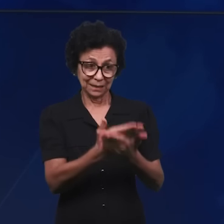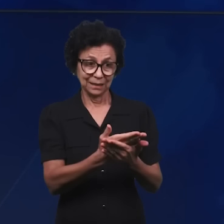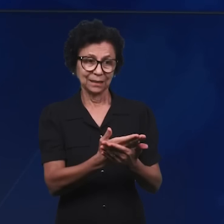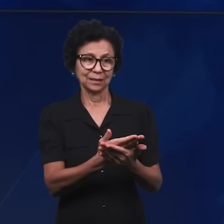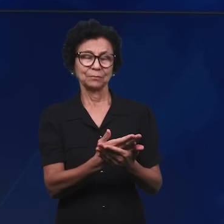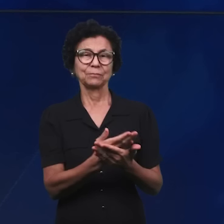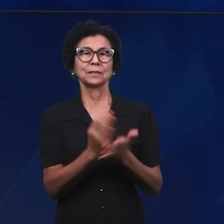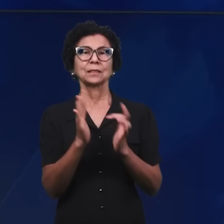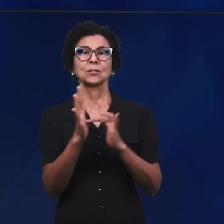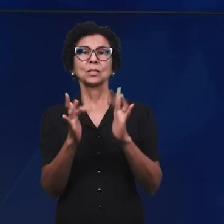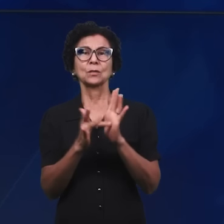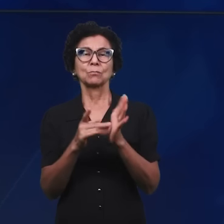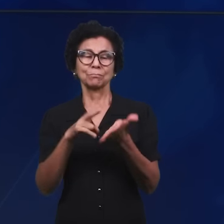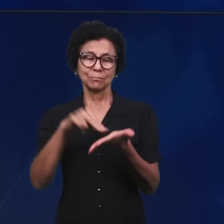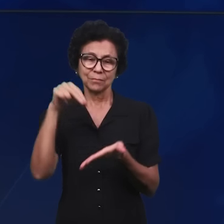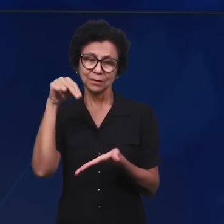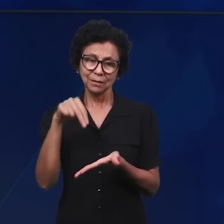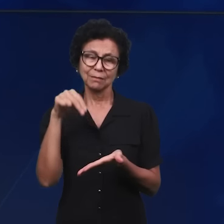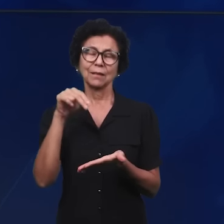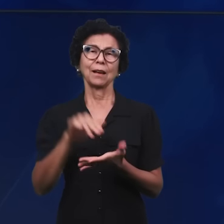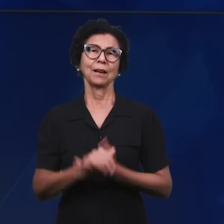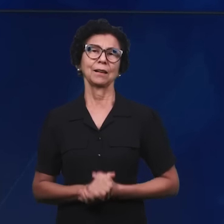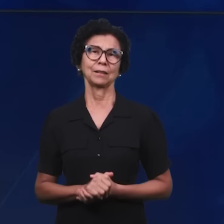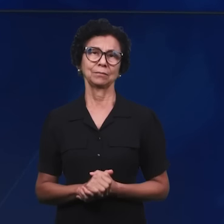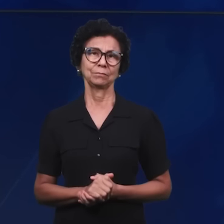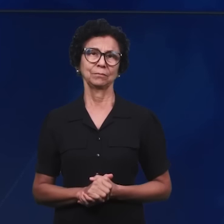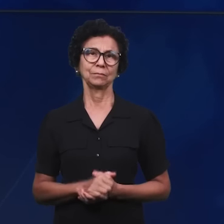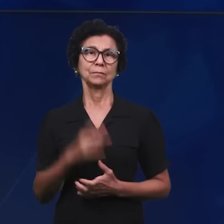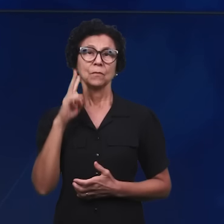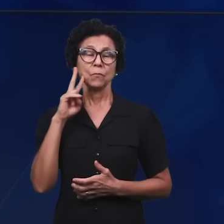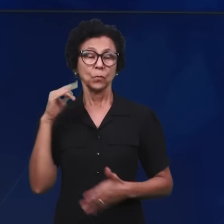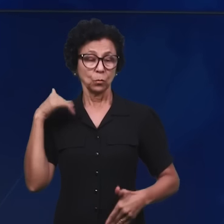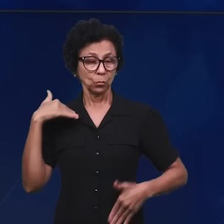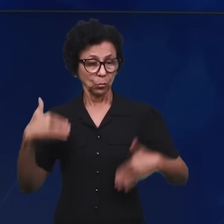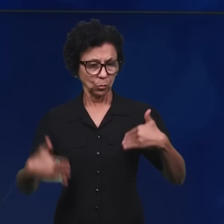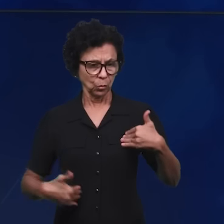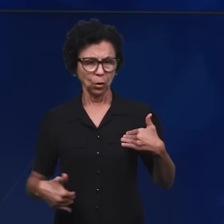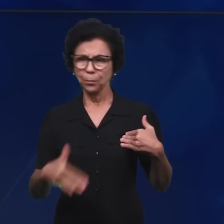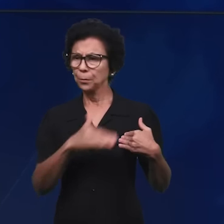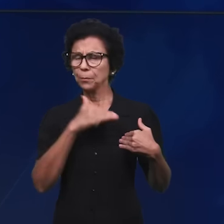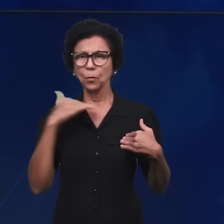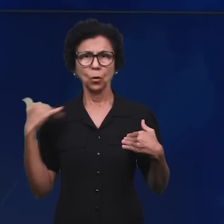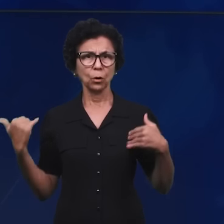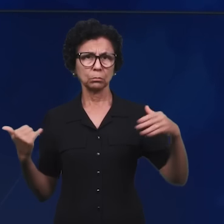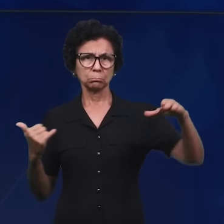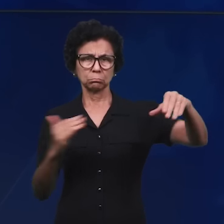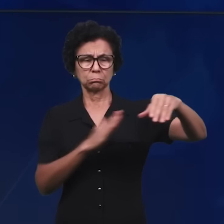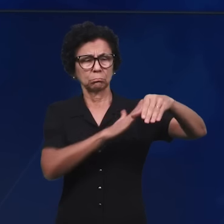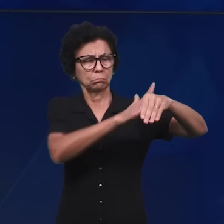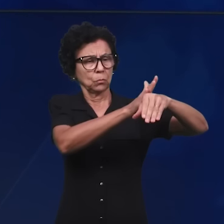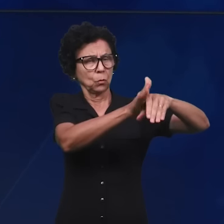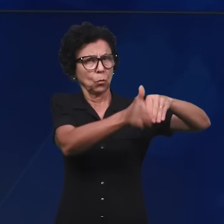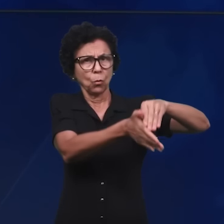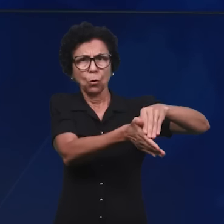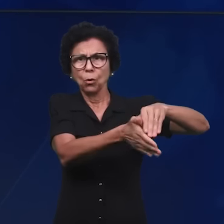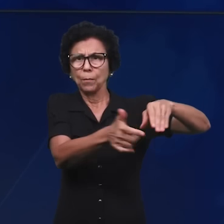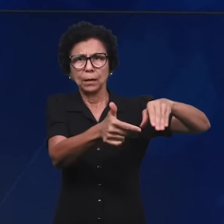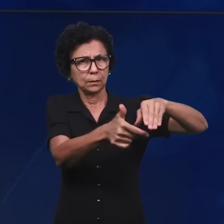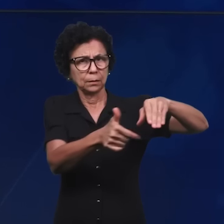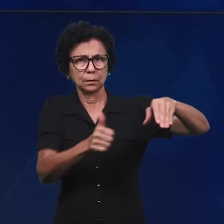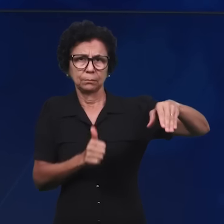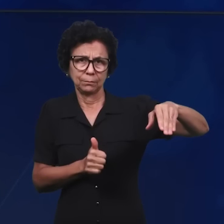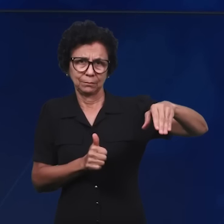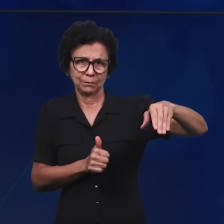Aquilo que ele via diante dele era a morte. O túmulo está lá, José de Arimateia, o seu túmulo está lá,